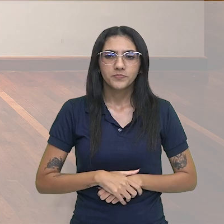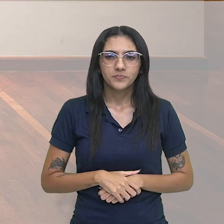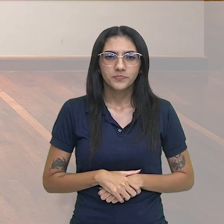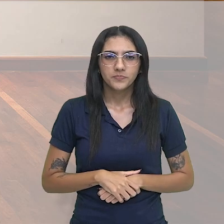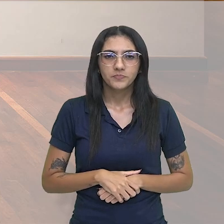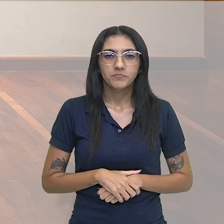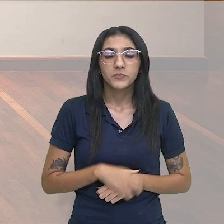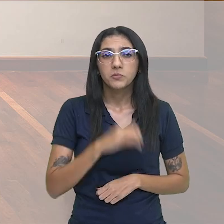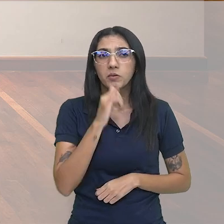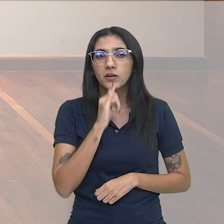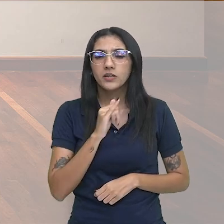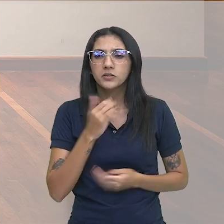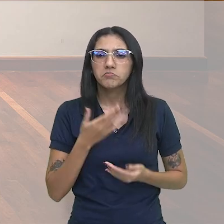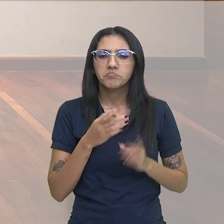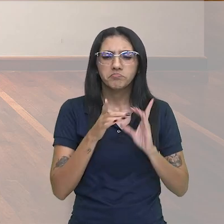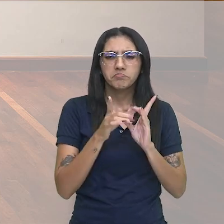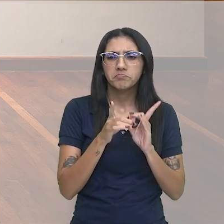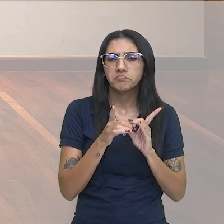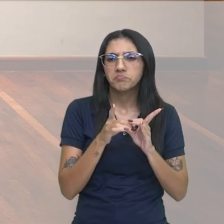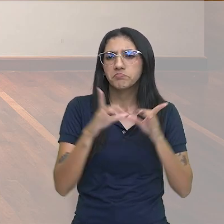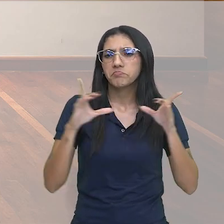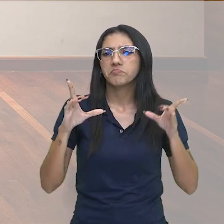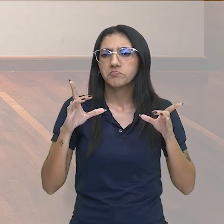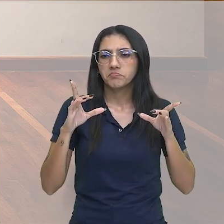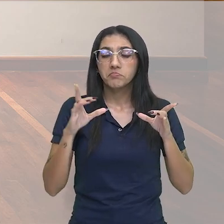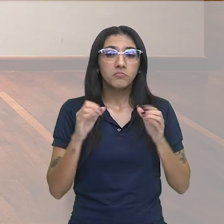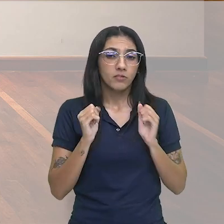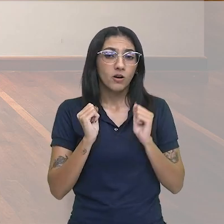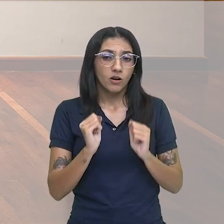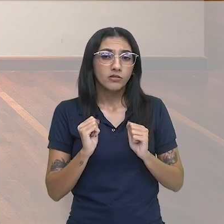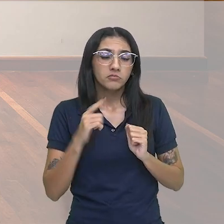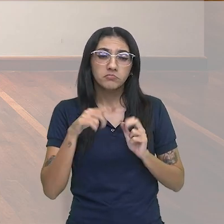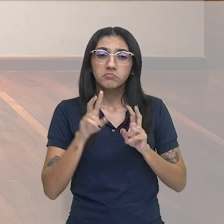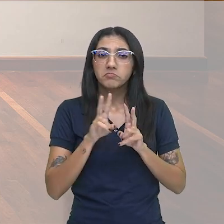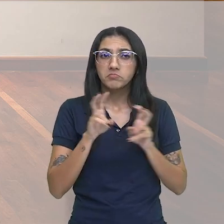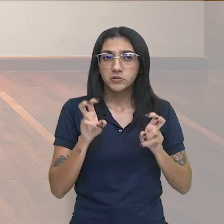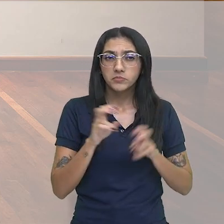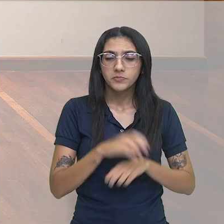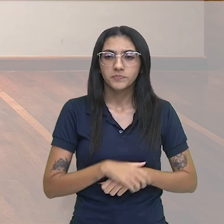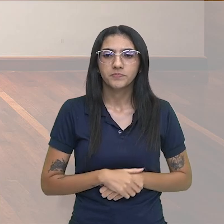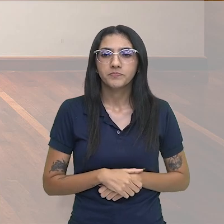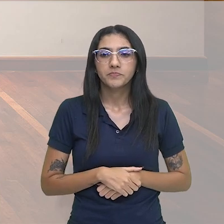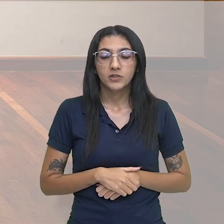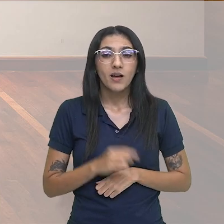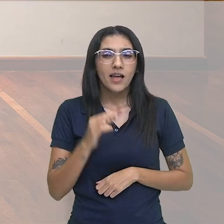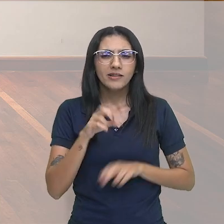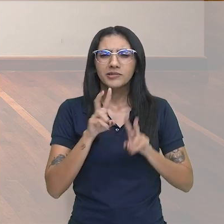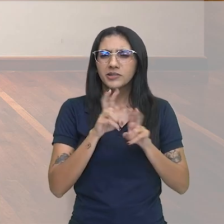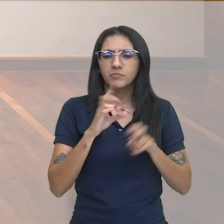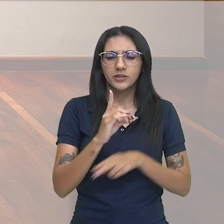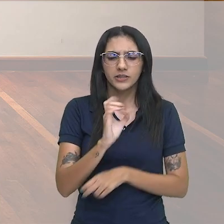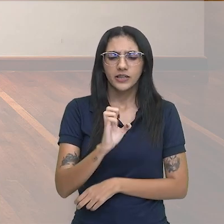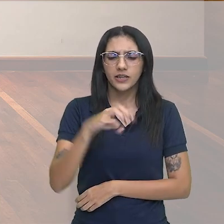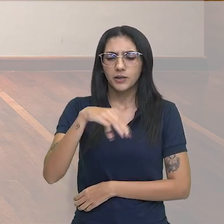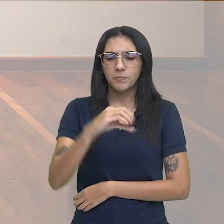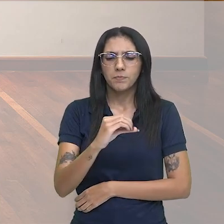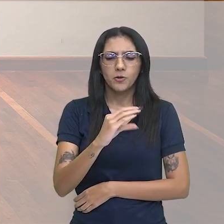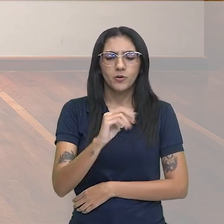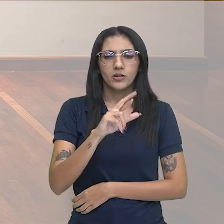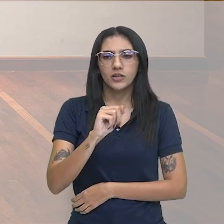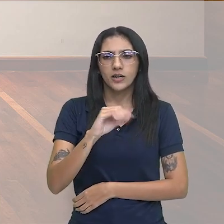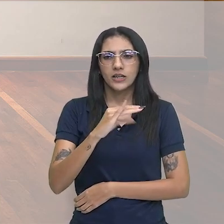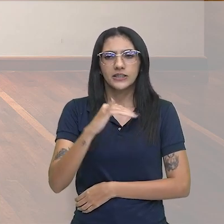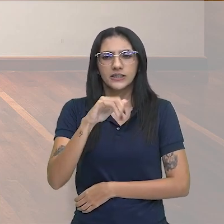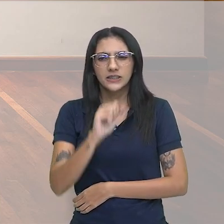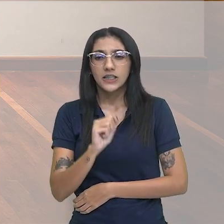a democracia. Podemos falar da democracia como tipo ideal. Esse termo democracia, ela vai